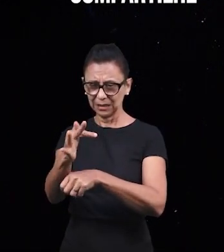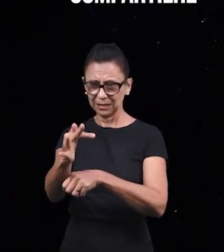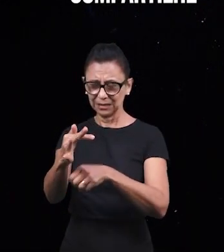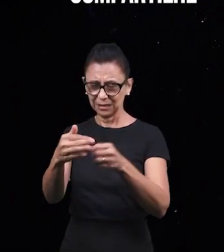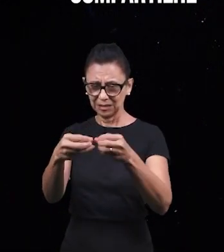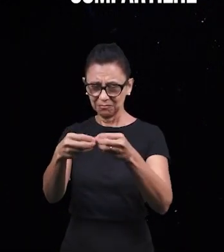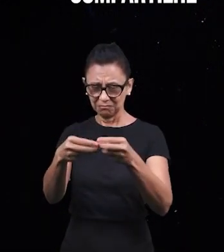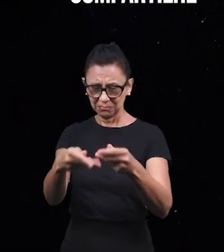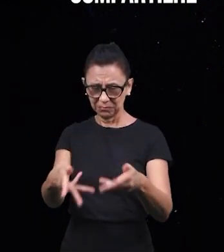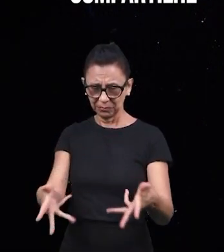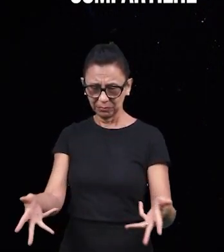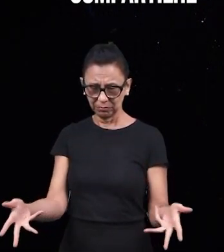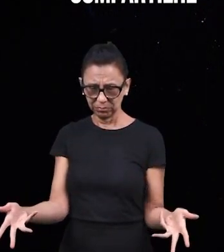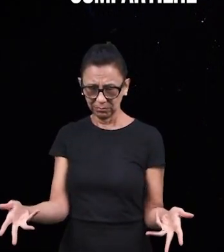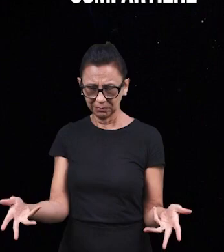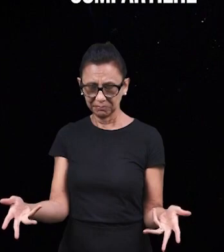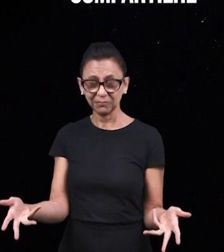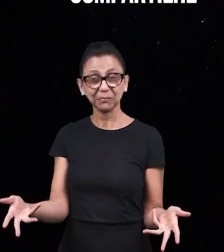desvanecer.